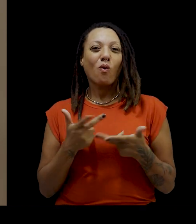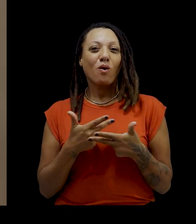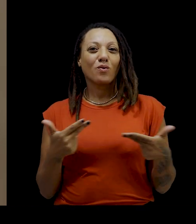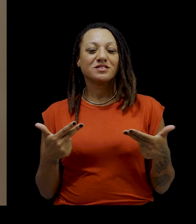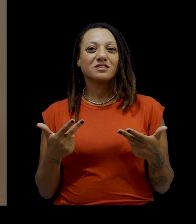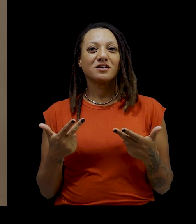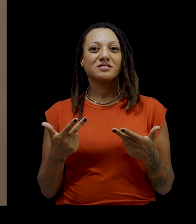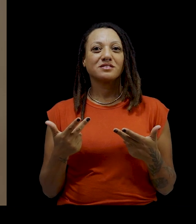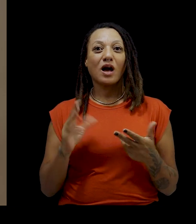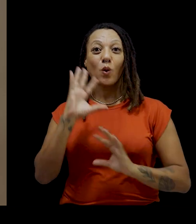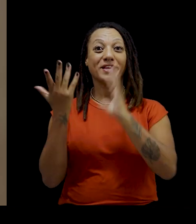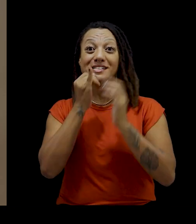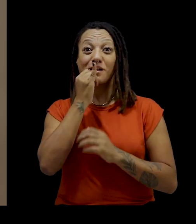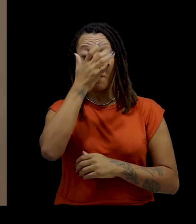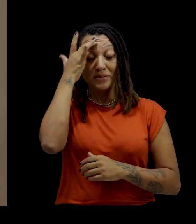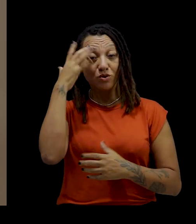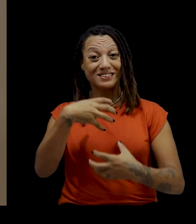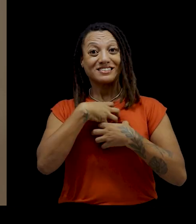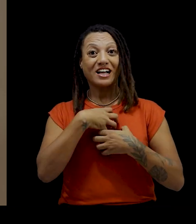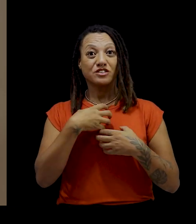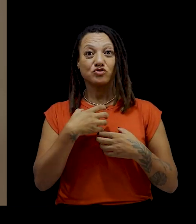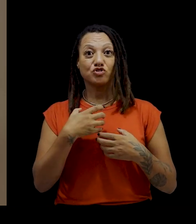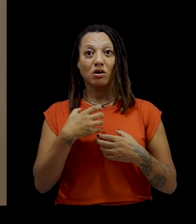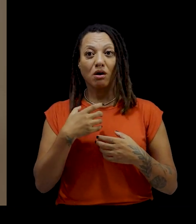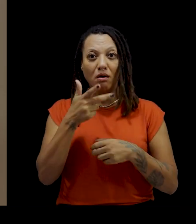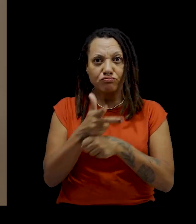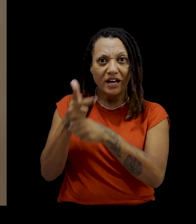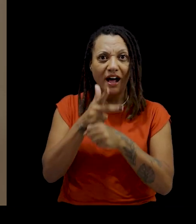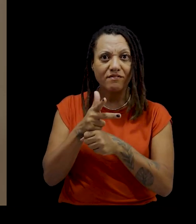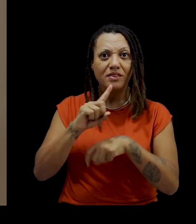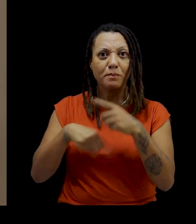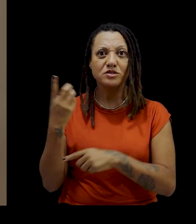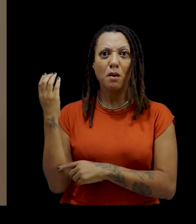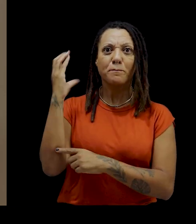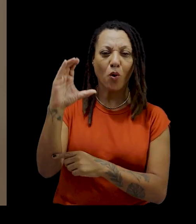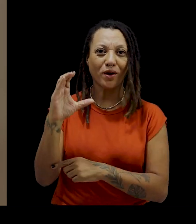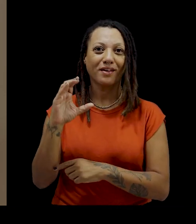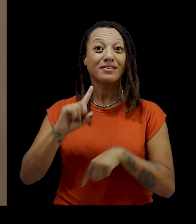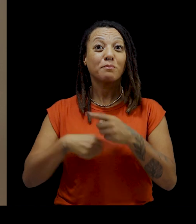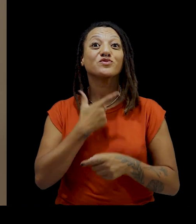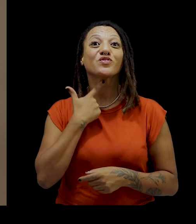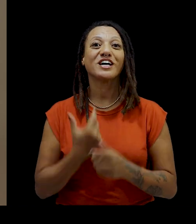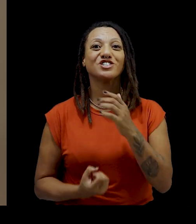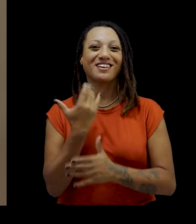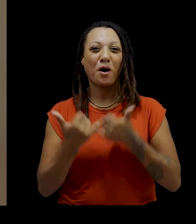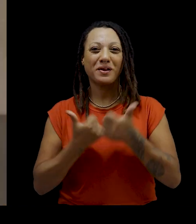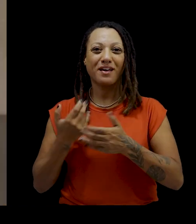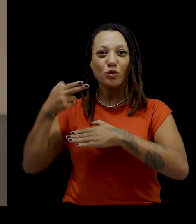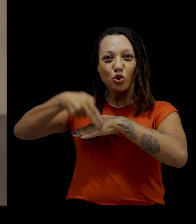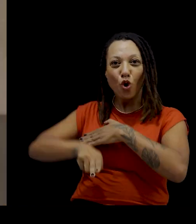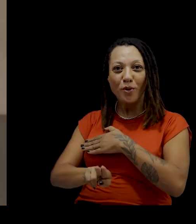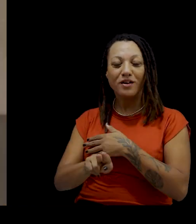esse movimento de fazer os vídeos e filmar e colocar na internet, o movimento de fazer esse tobogã, acho que as histórias também